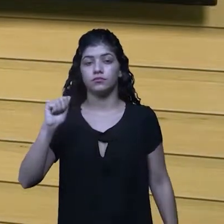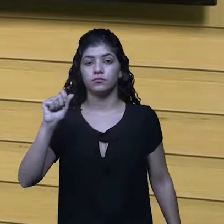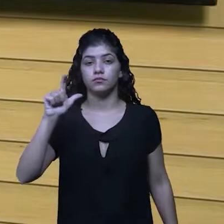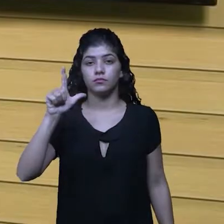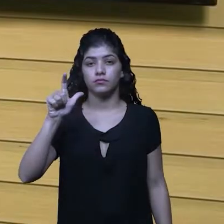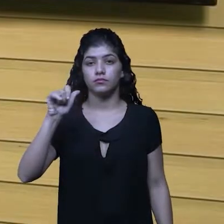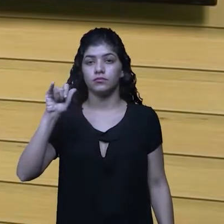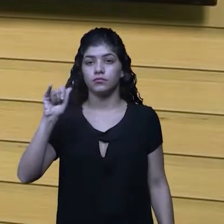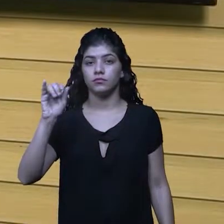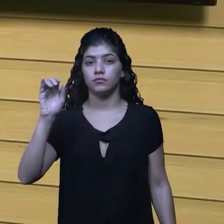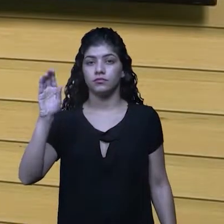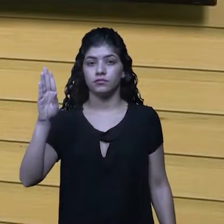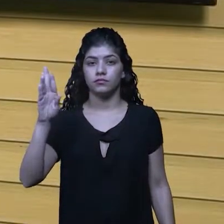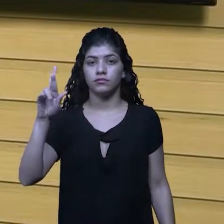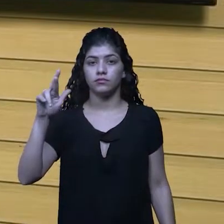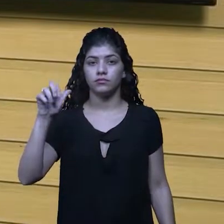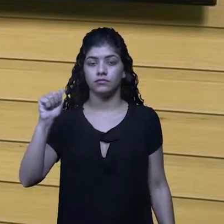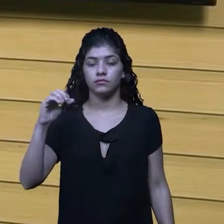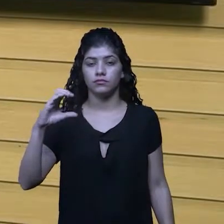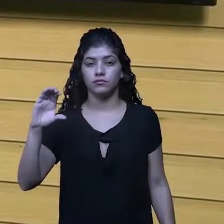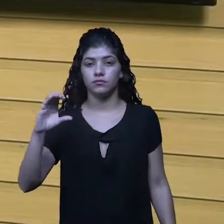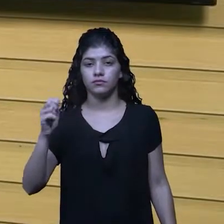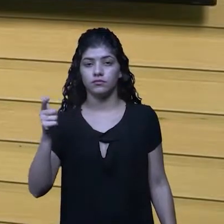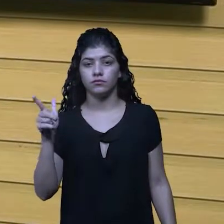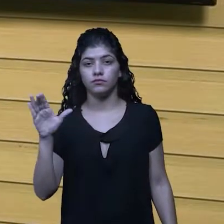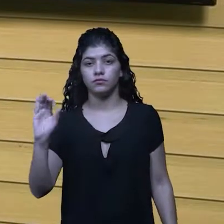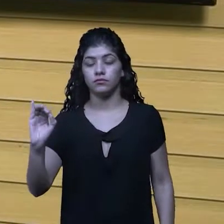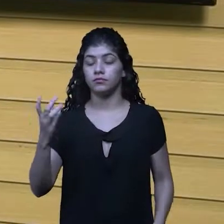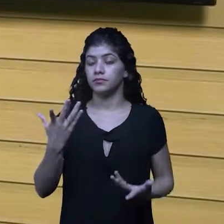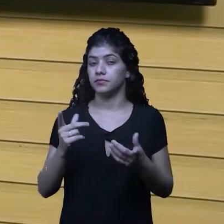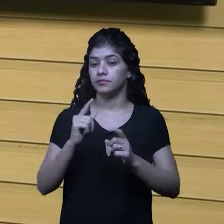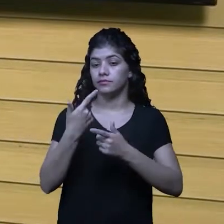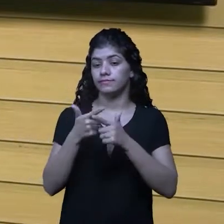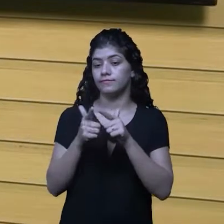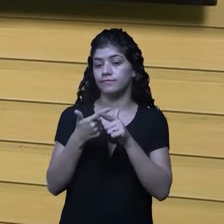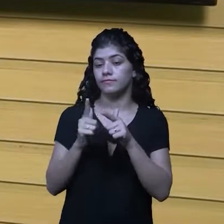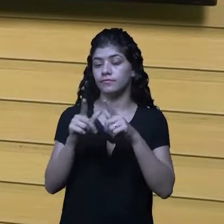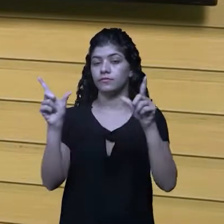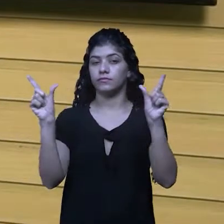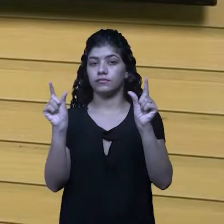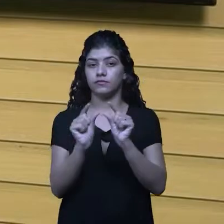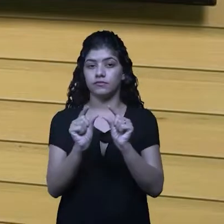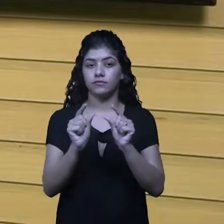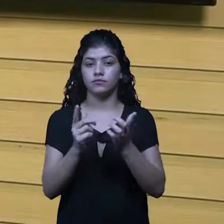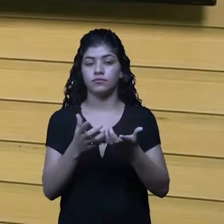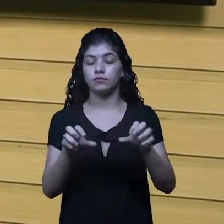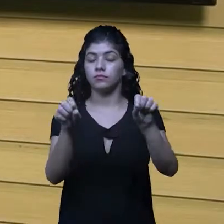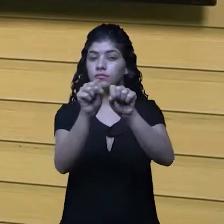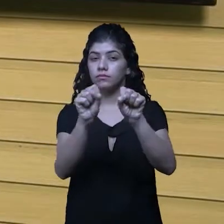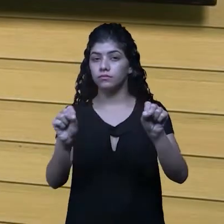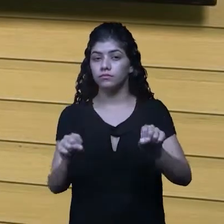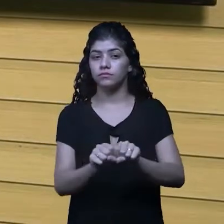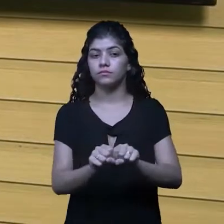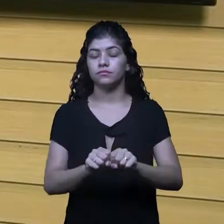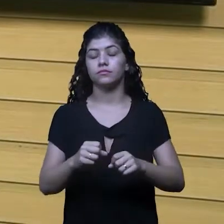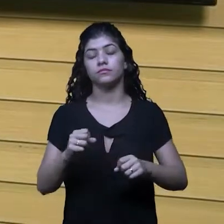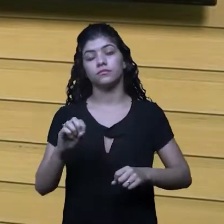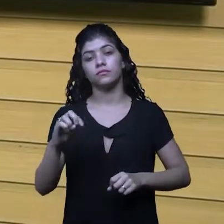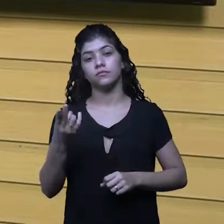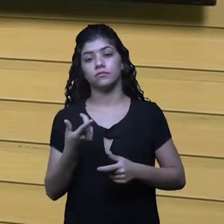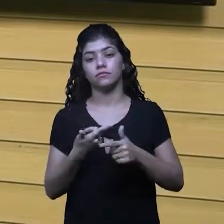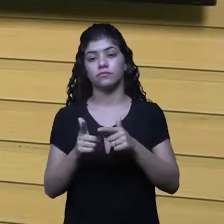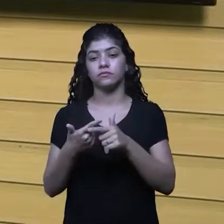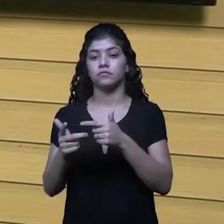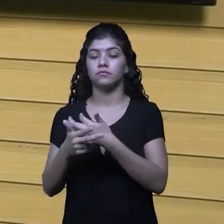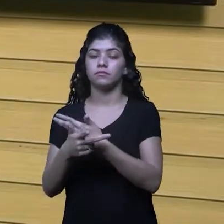calibração. Tá? Então você diminui as possibilidades de erros. os sistemáticos ou aleatórios,